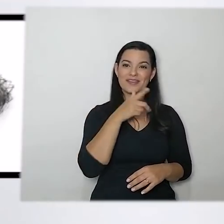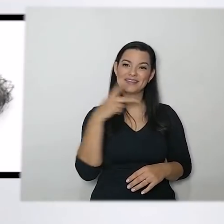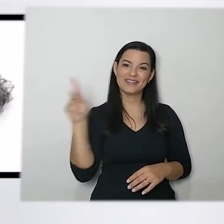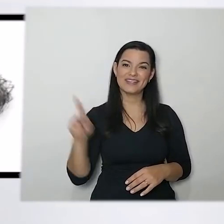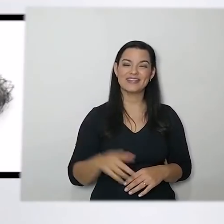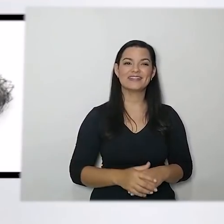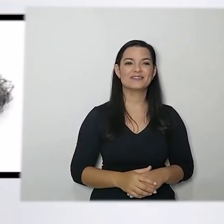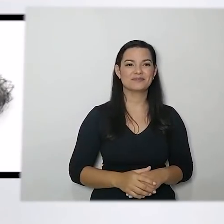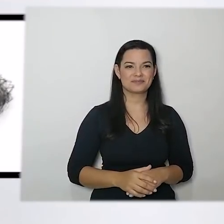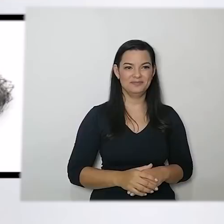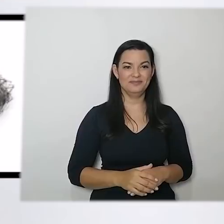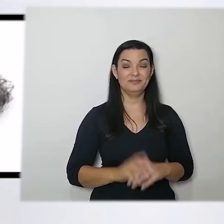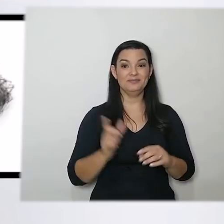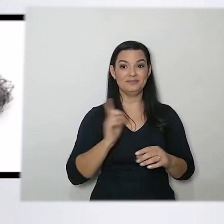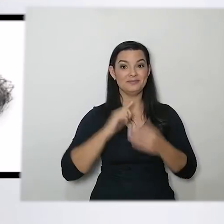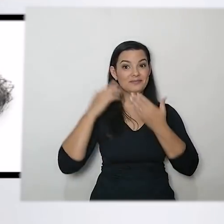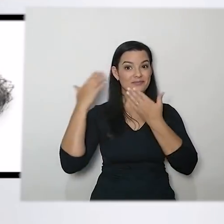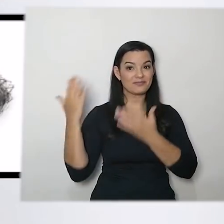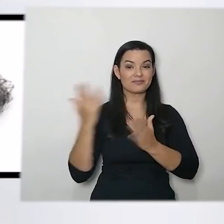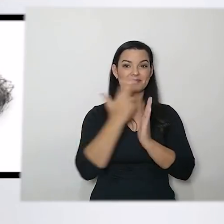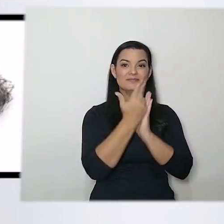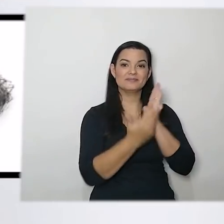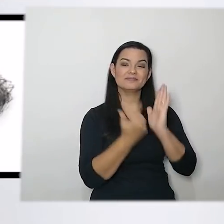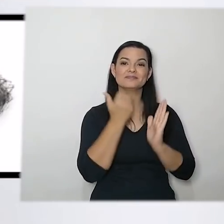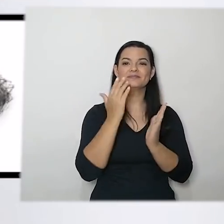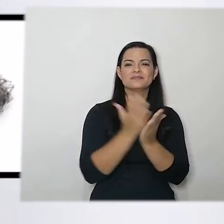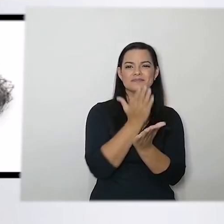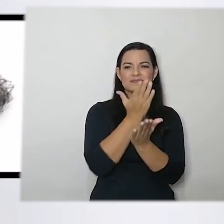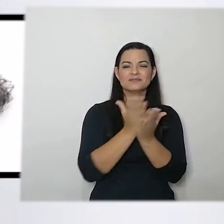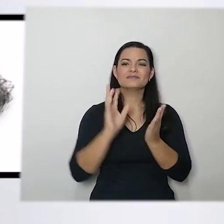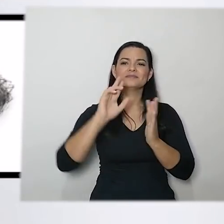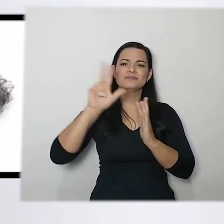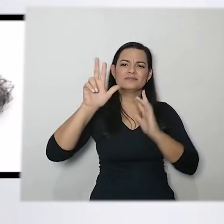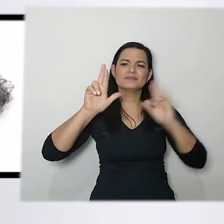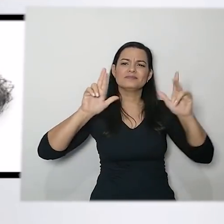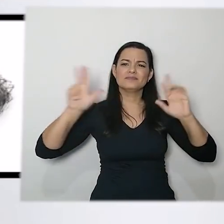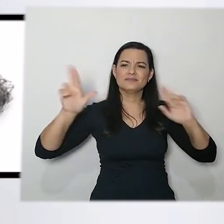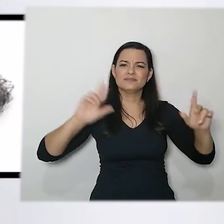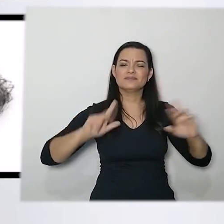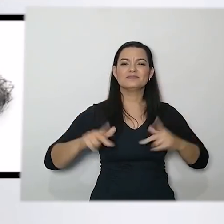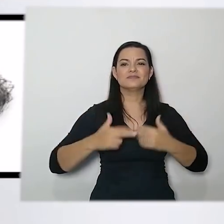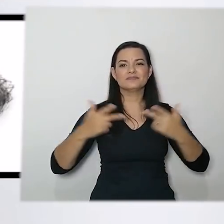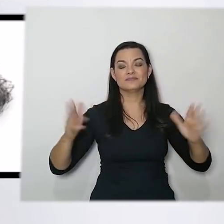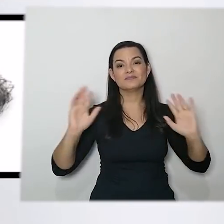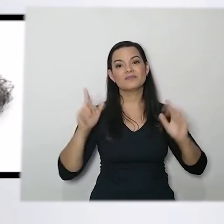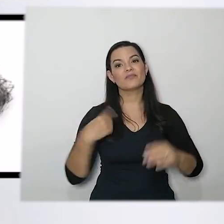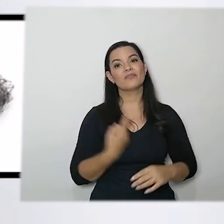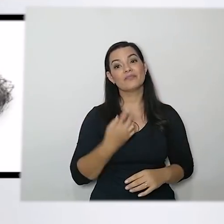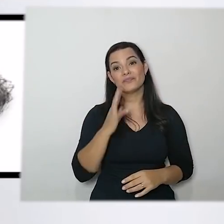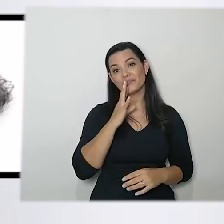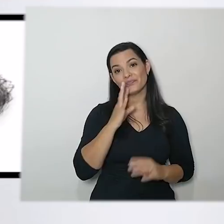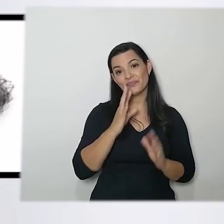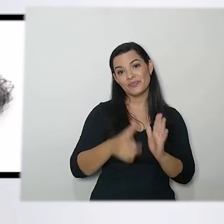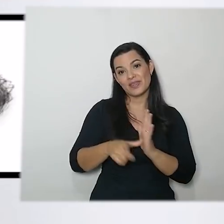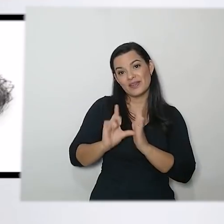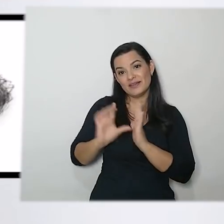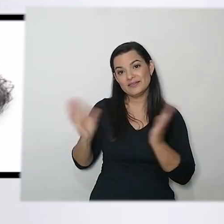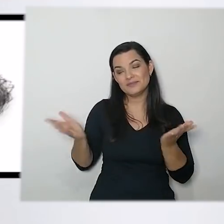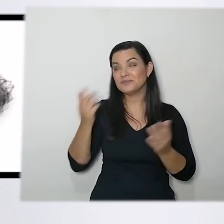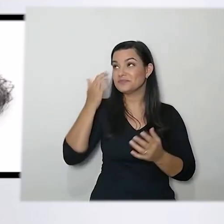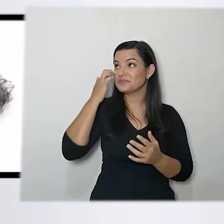Temos aqui alguns desenhos, bem diferentes de tudo que a gente já viu, não é? Observem só.